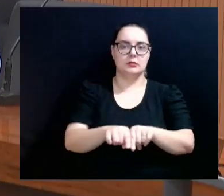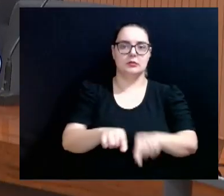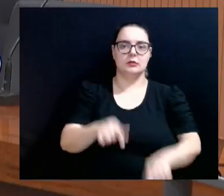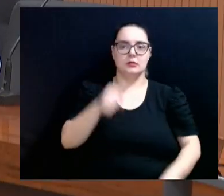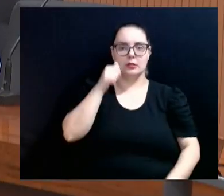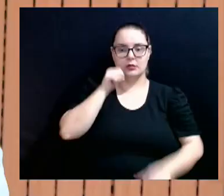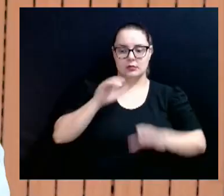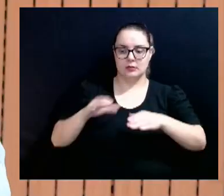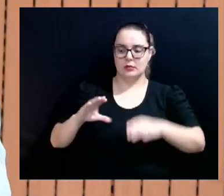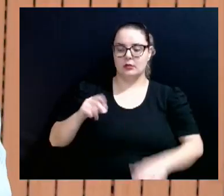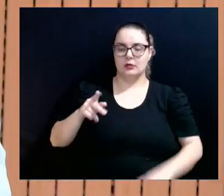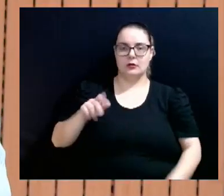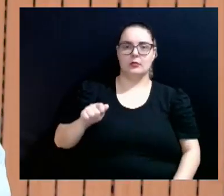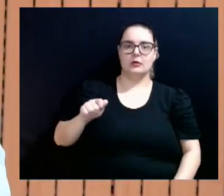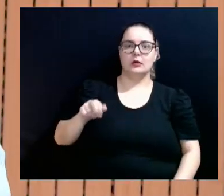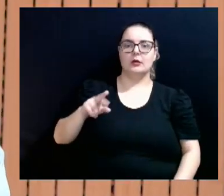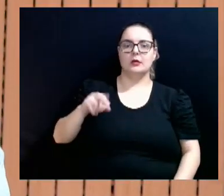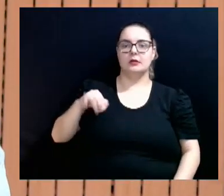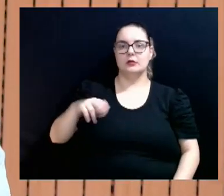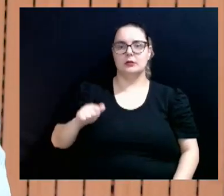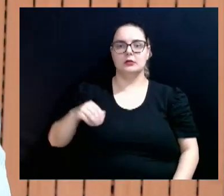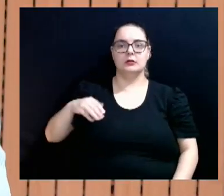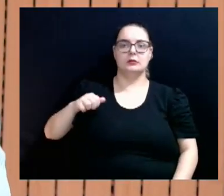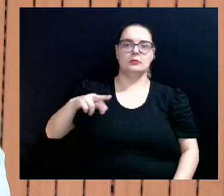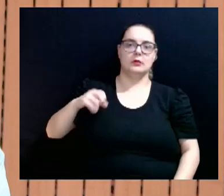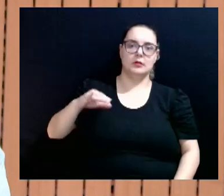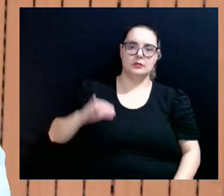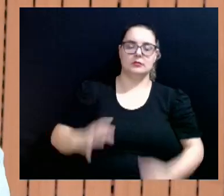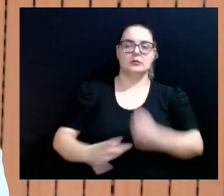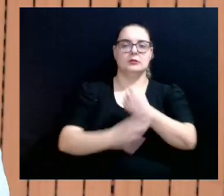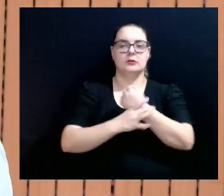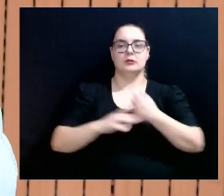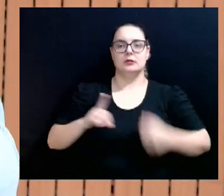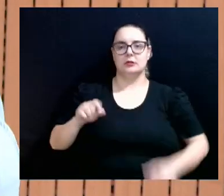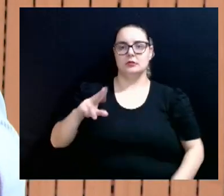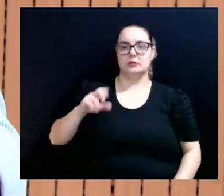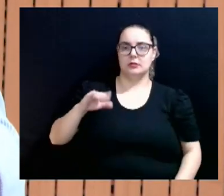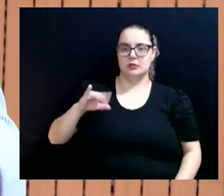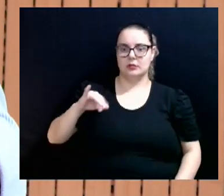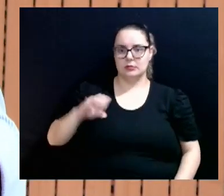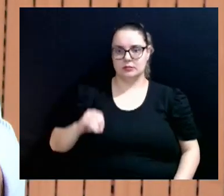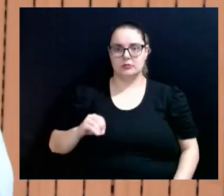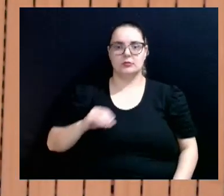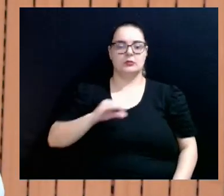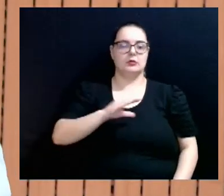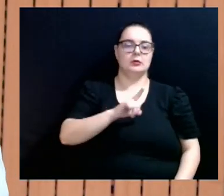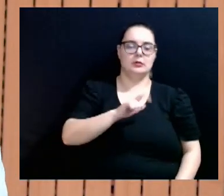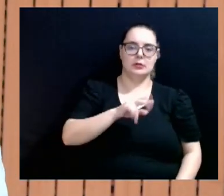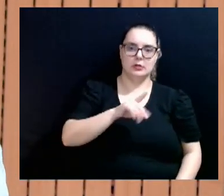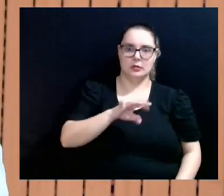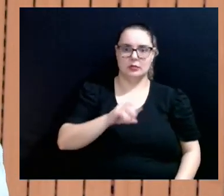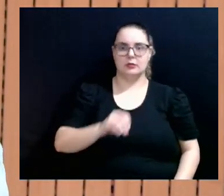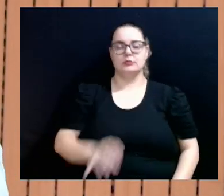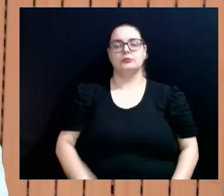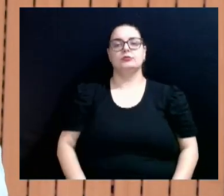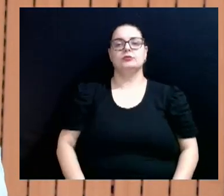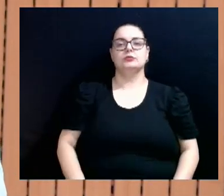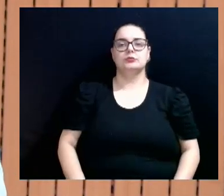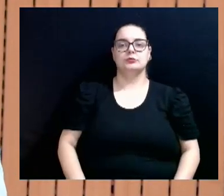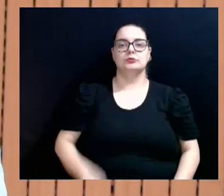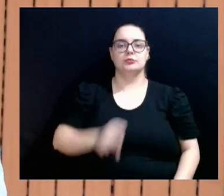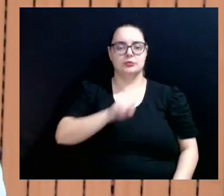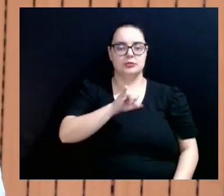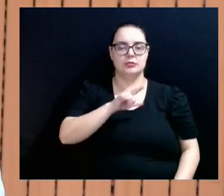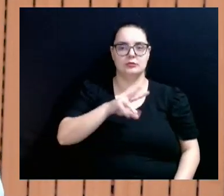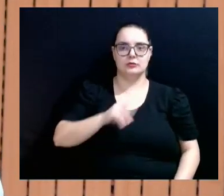a Marci, segurança, o Dárcio, a Cláudia e o Silvio, o do som, o Maurício e